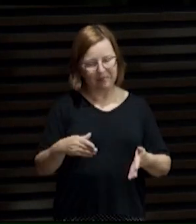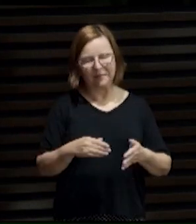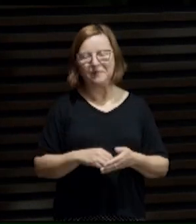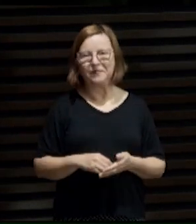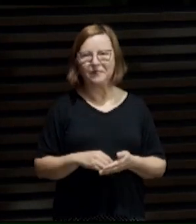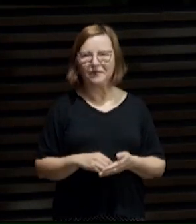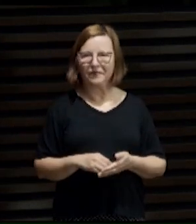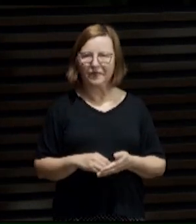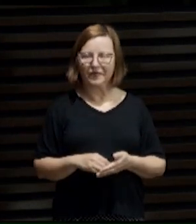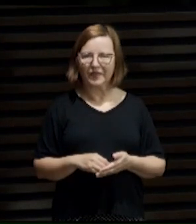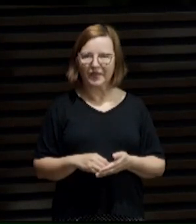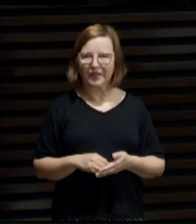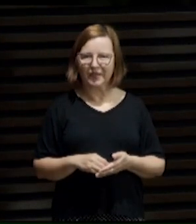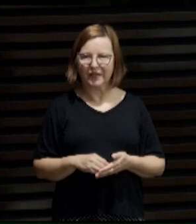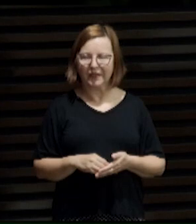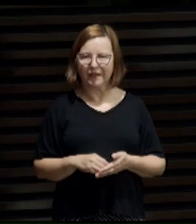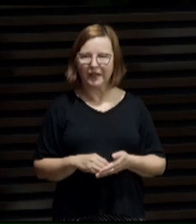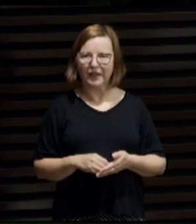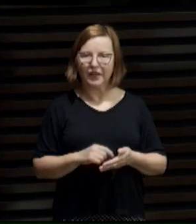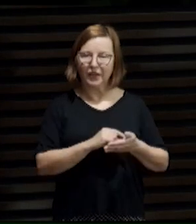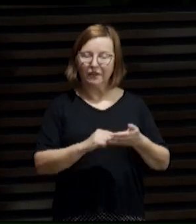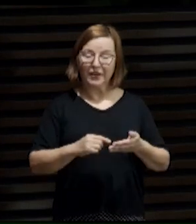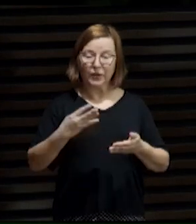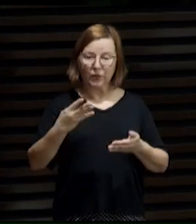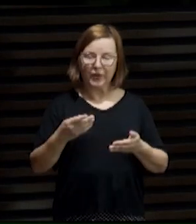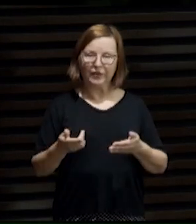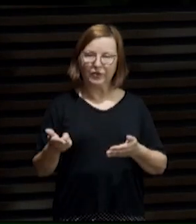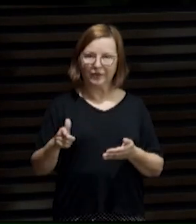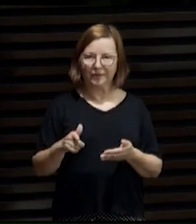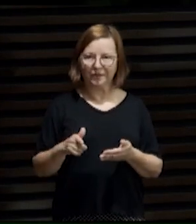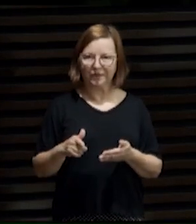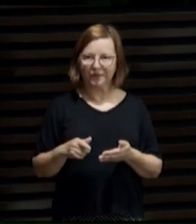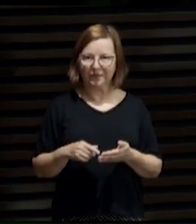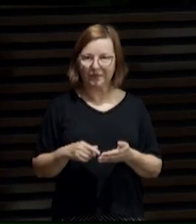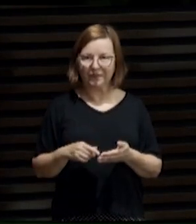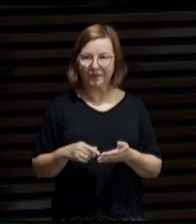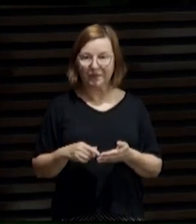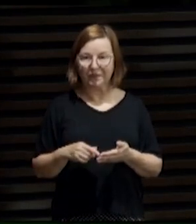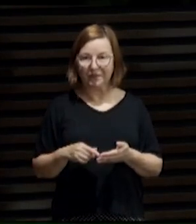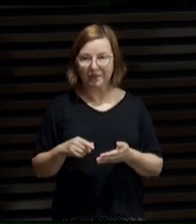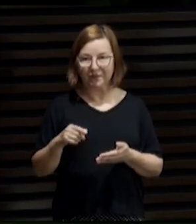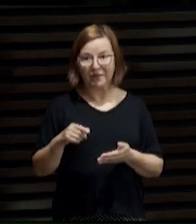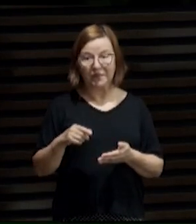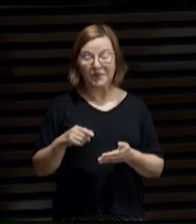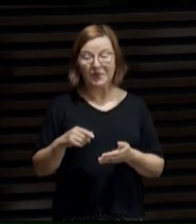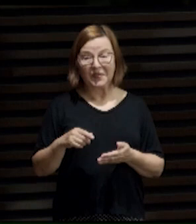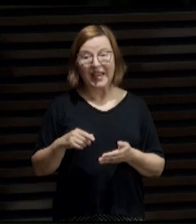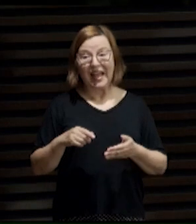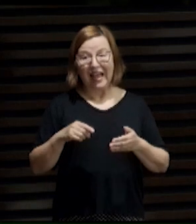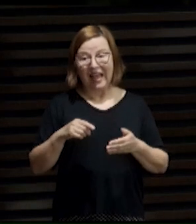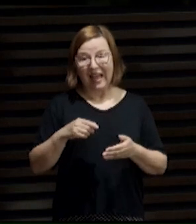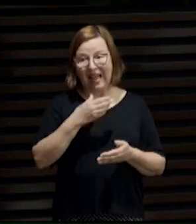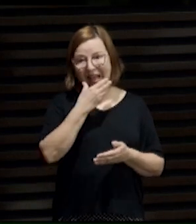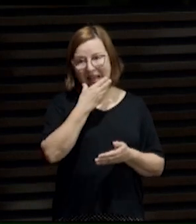verso 3, e ele volta para a mesma temática no verso 4. Eis que assim será abençoado o homem que